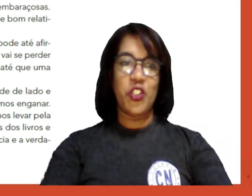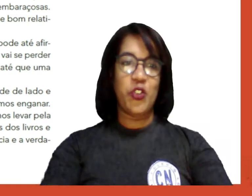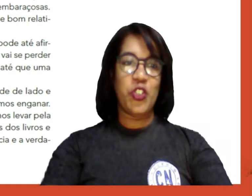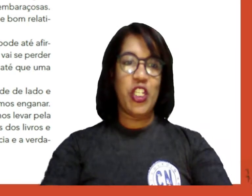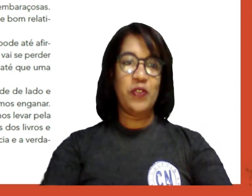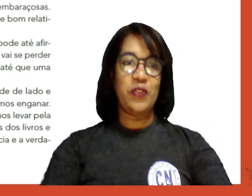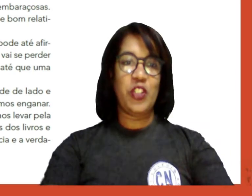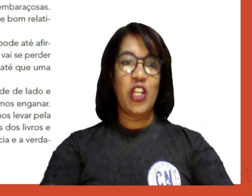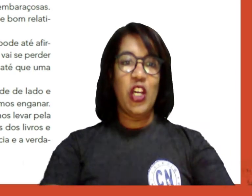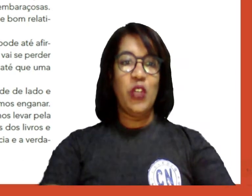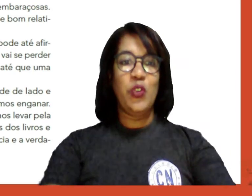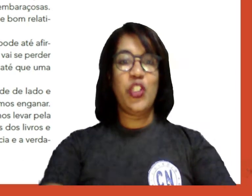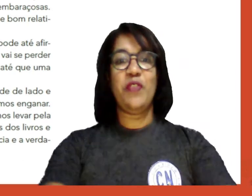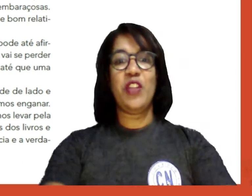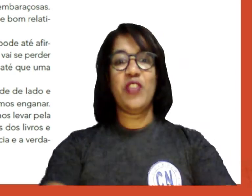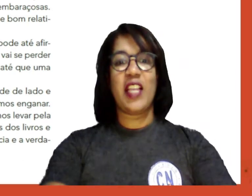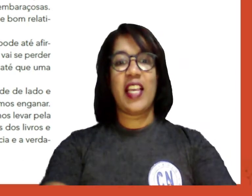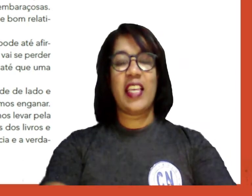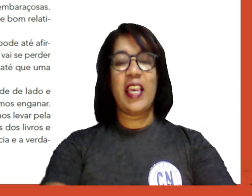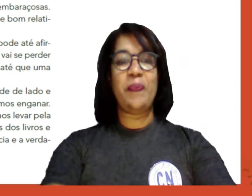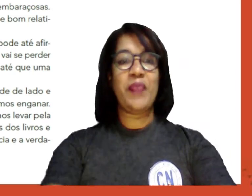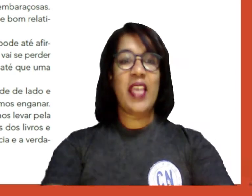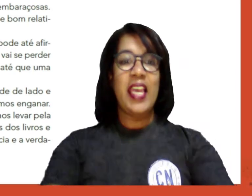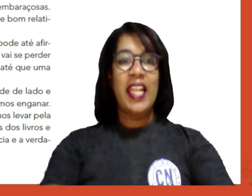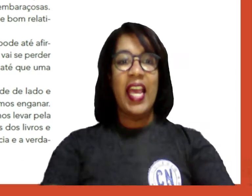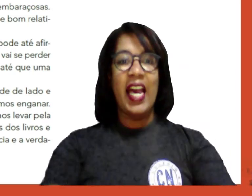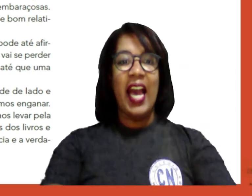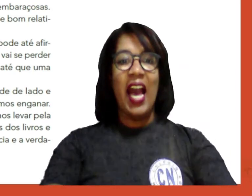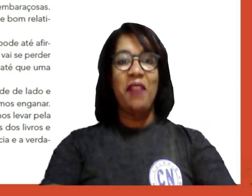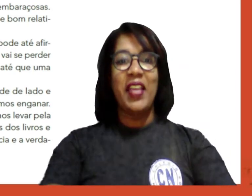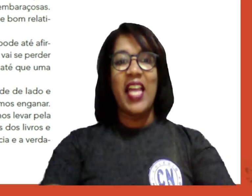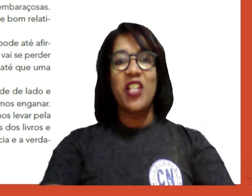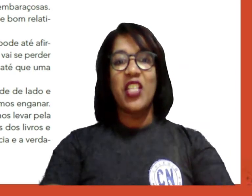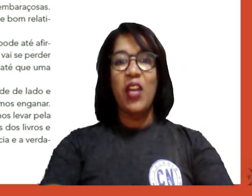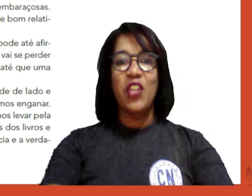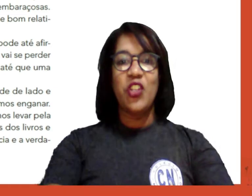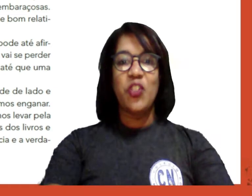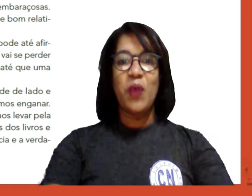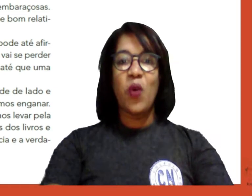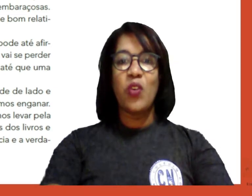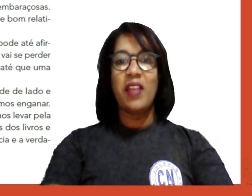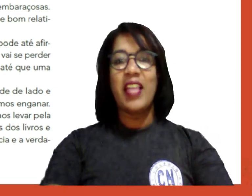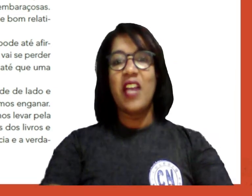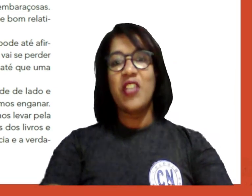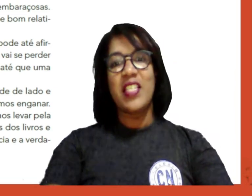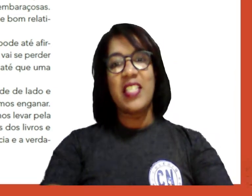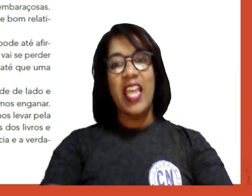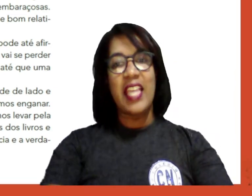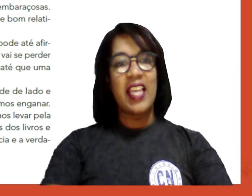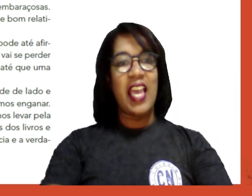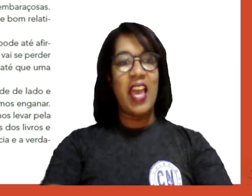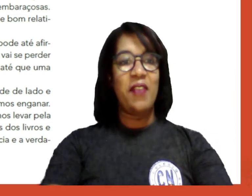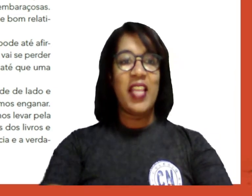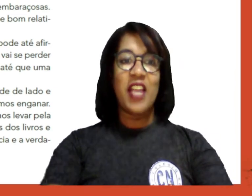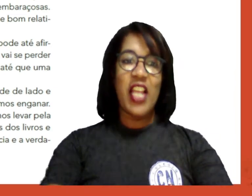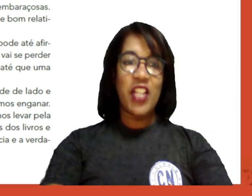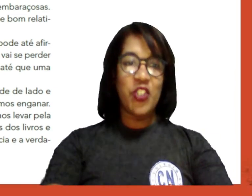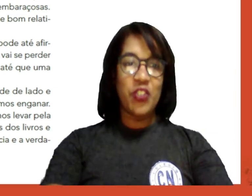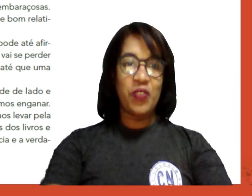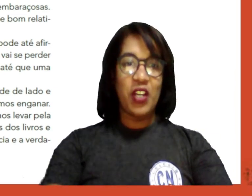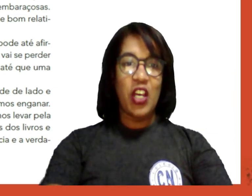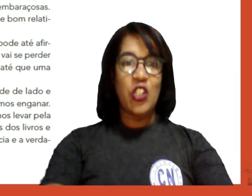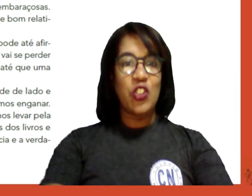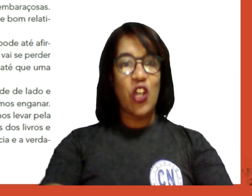das páginas dos livros, dos livrinhos HQ, né? A verdade é tão legítima quanto a verdade da ciência é